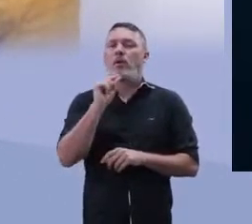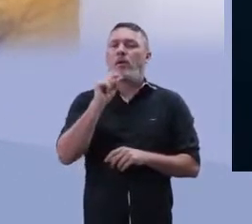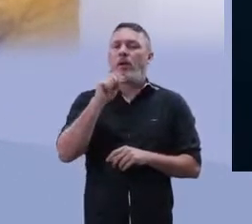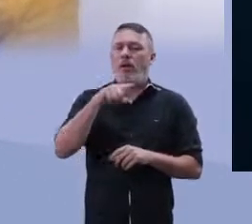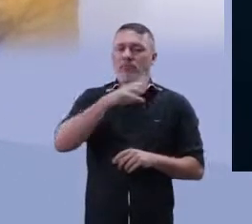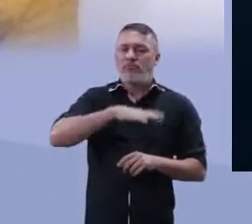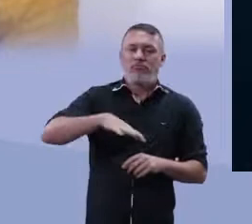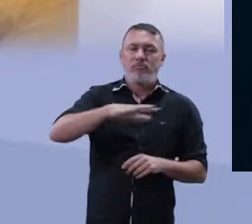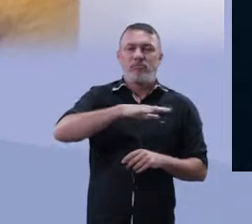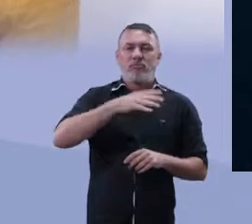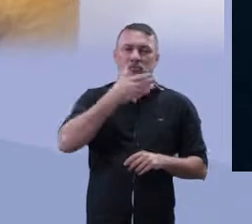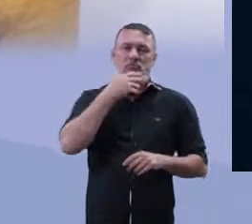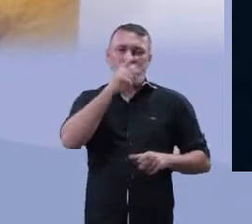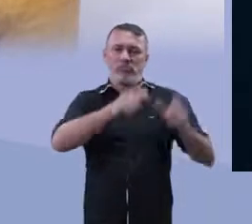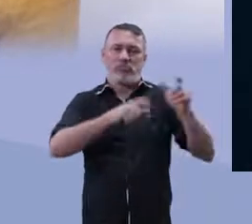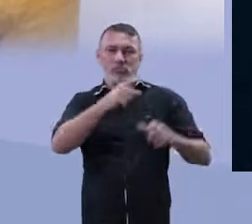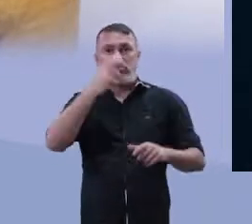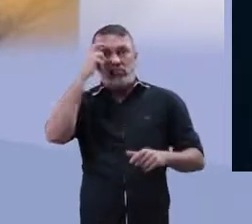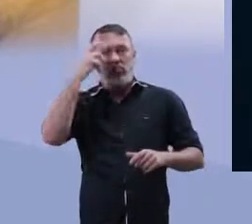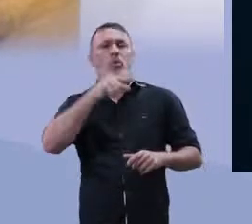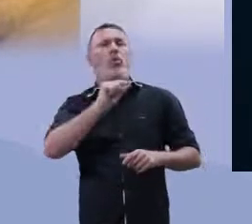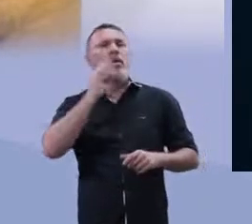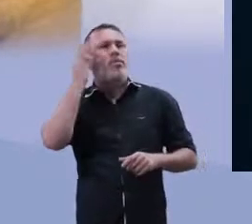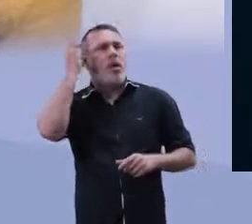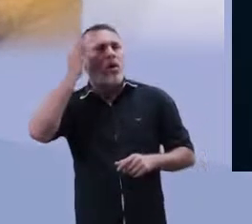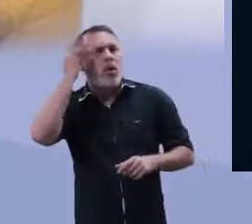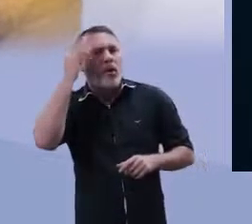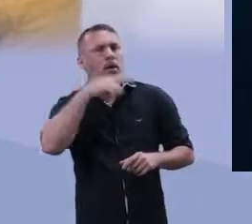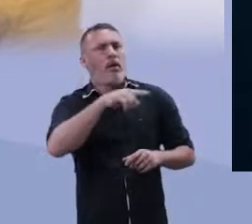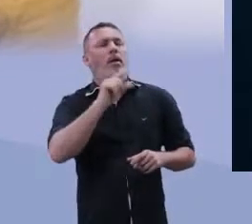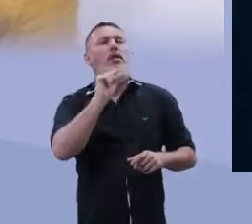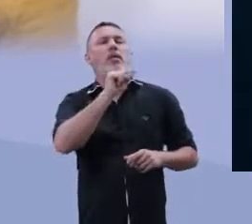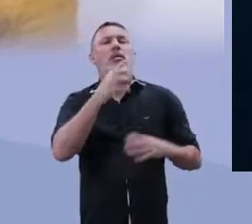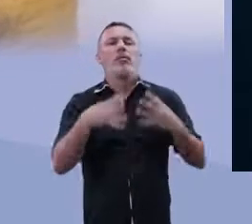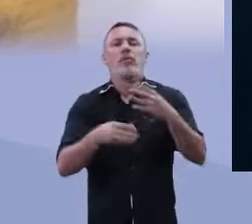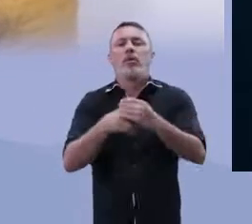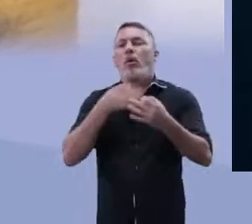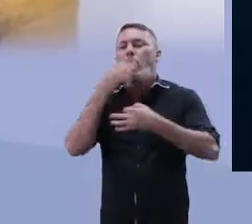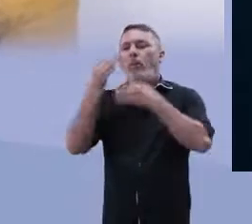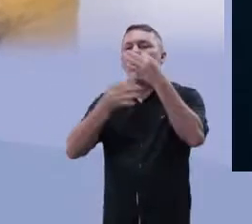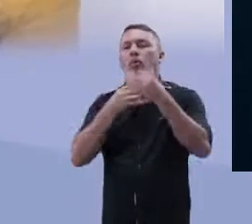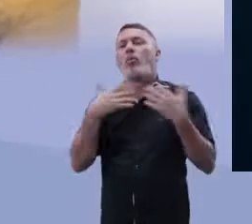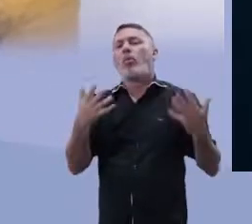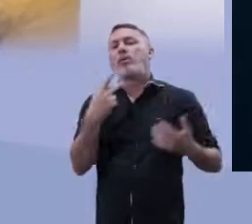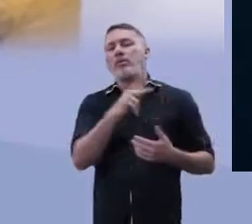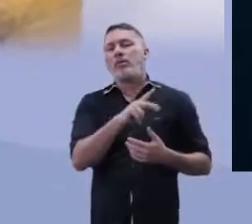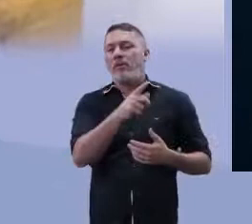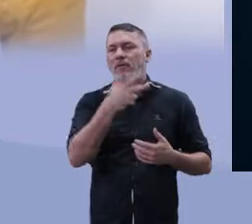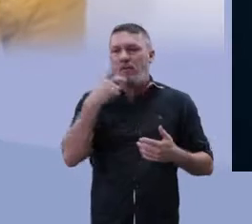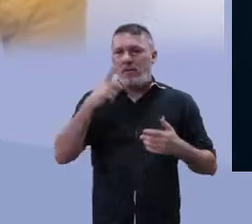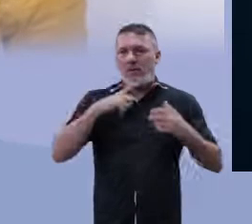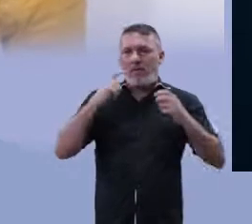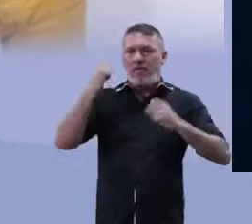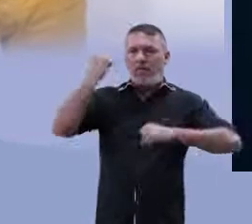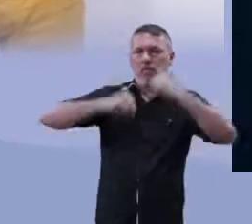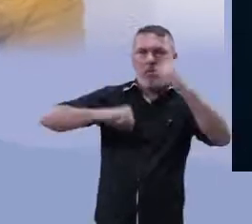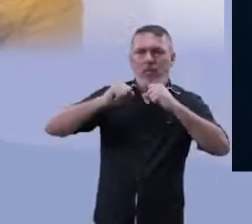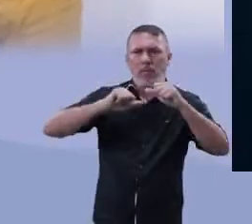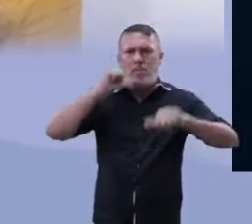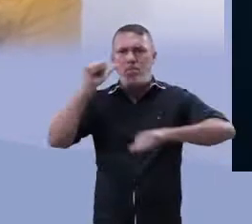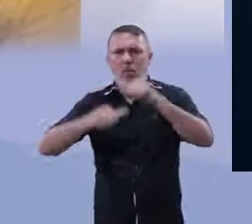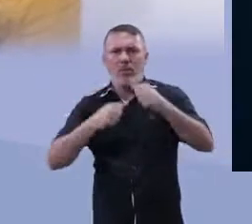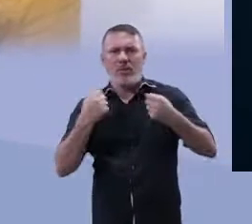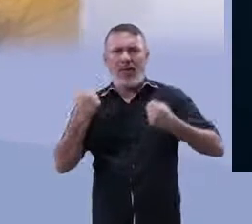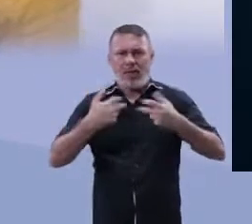industrial, mas ele era um teórico onde ele colocou da seguinte forma, como que a produção industrial poderia